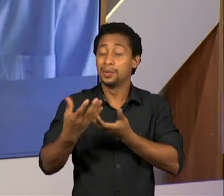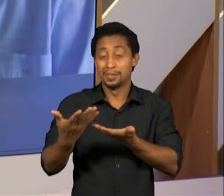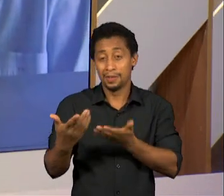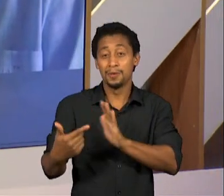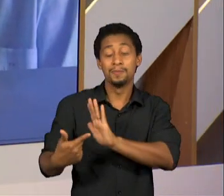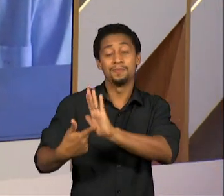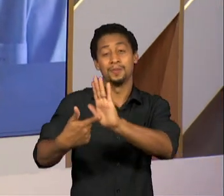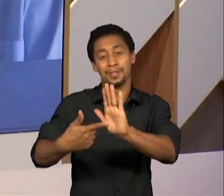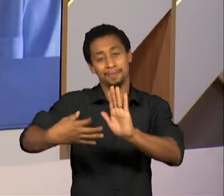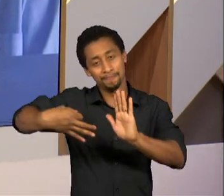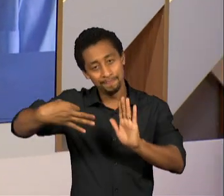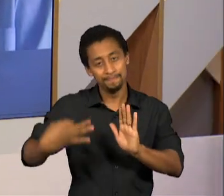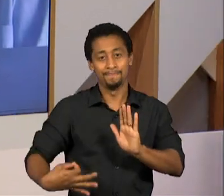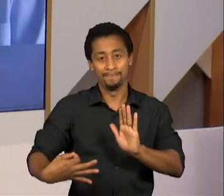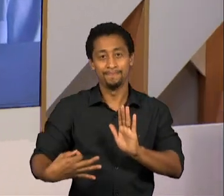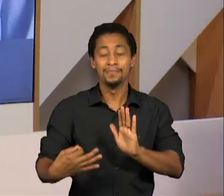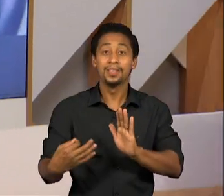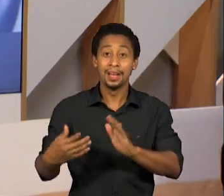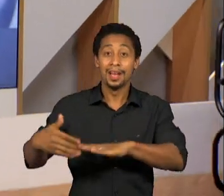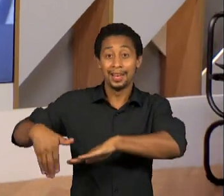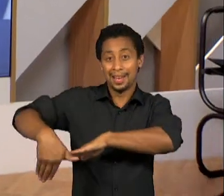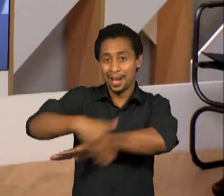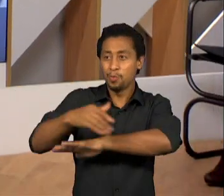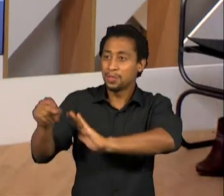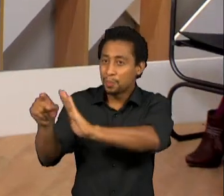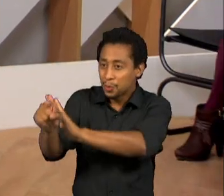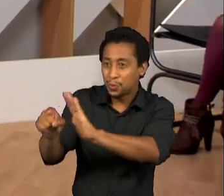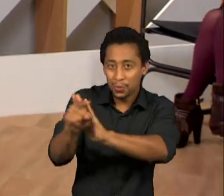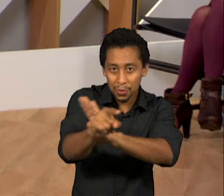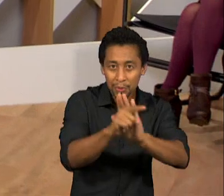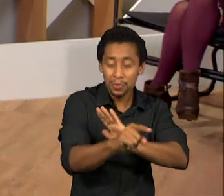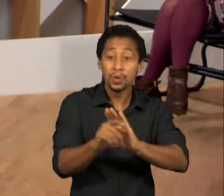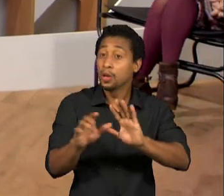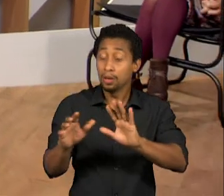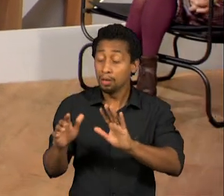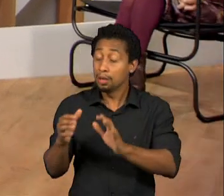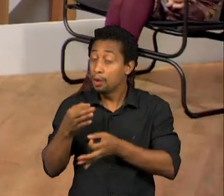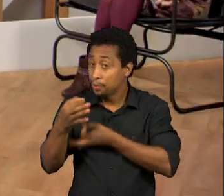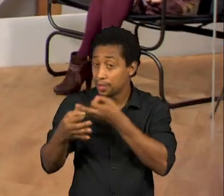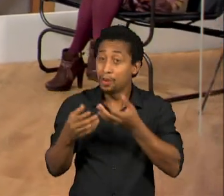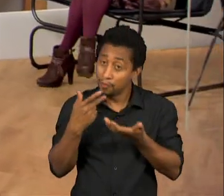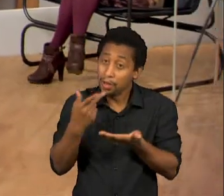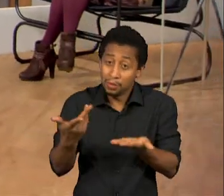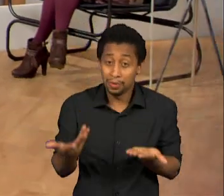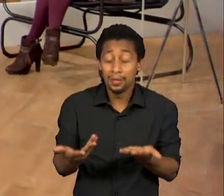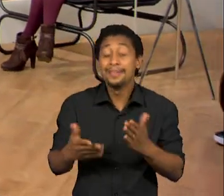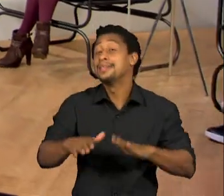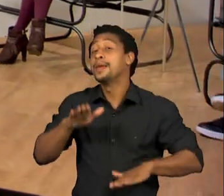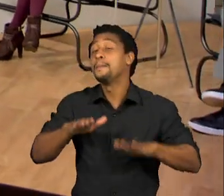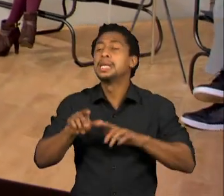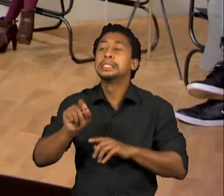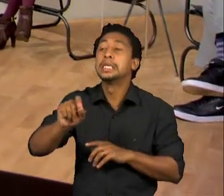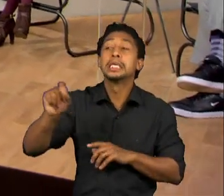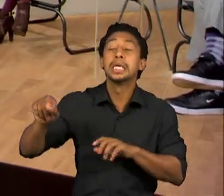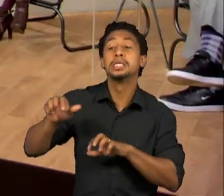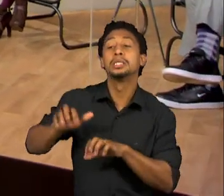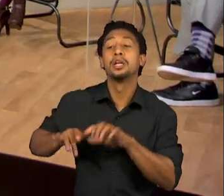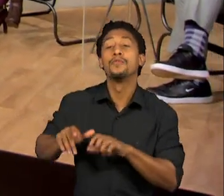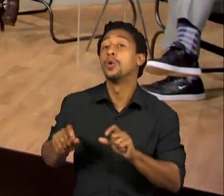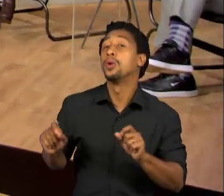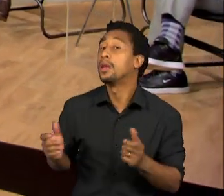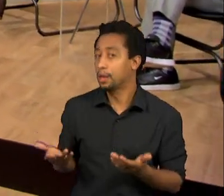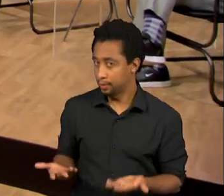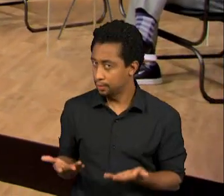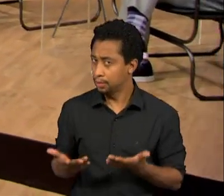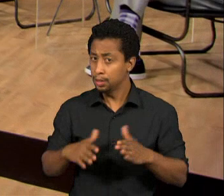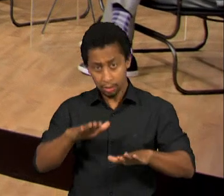aí nesse Povo Fala aí, dizendo que depende da pessoa que está escrevendo. Claro, se a pessoa tem credibilidade, aquele fato é